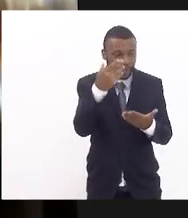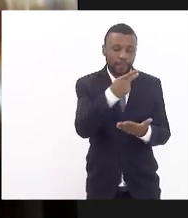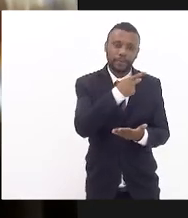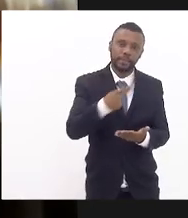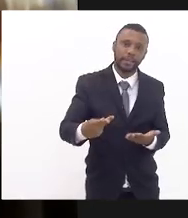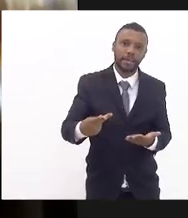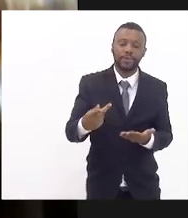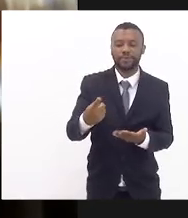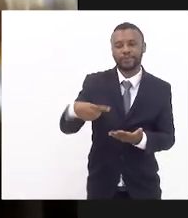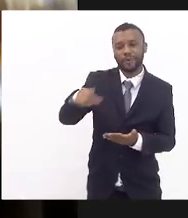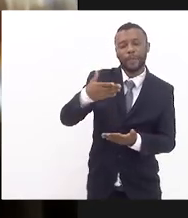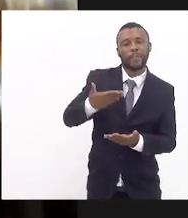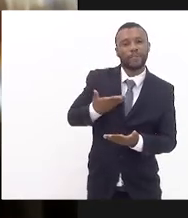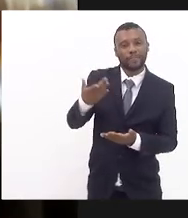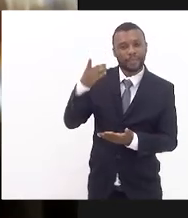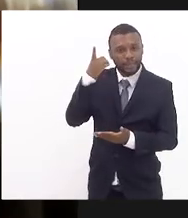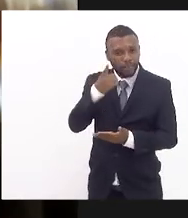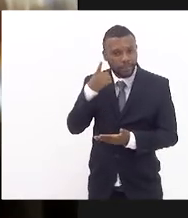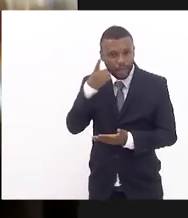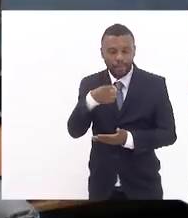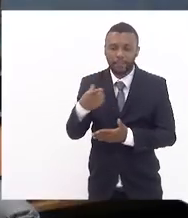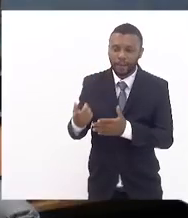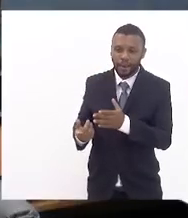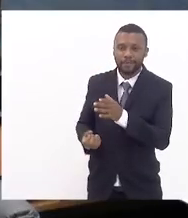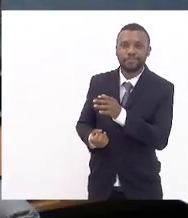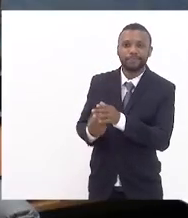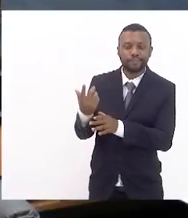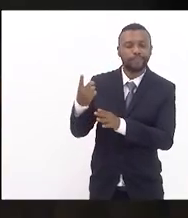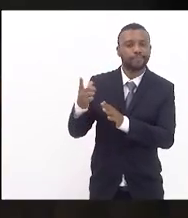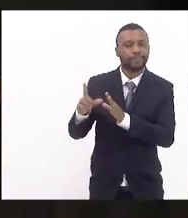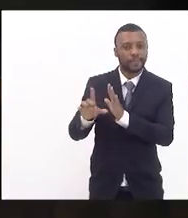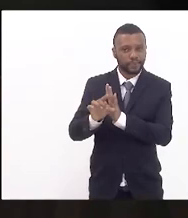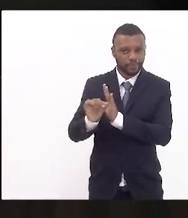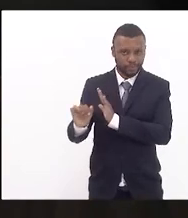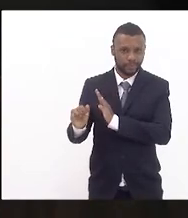deputados e deputadas aí pela aprovação da minha lei. Tia Ju,